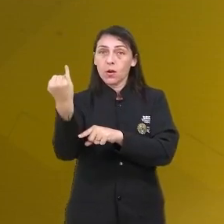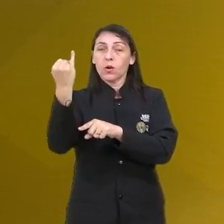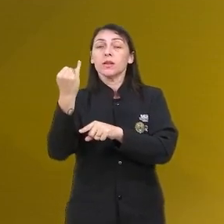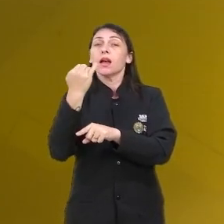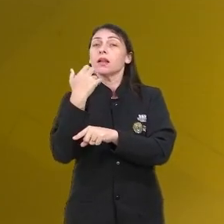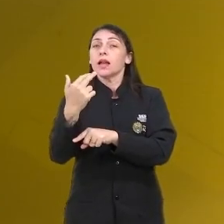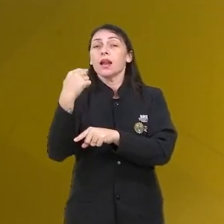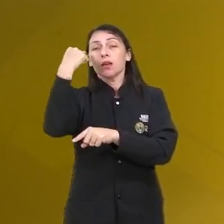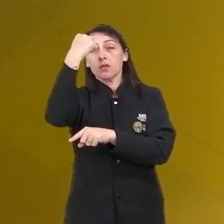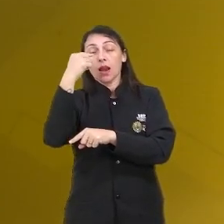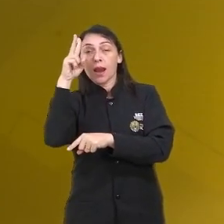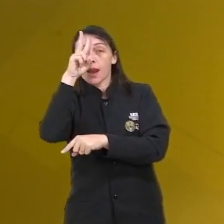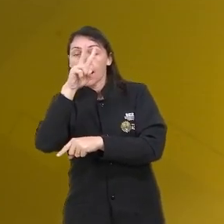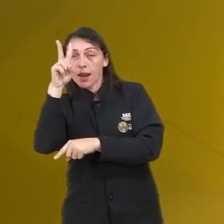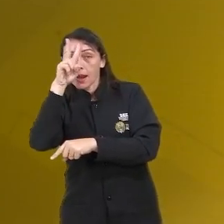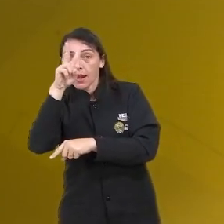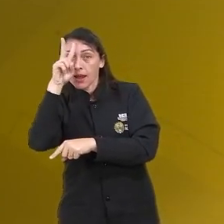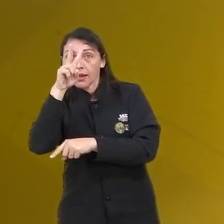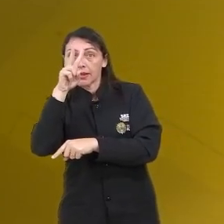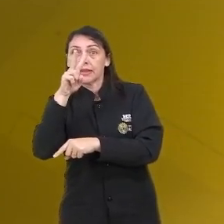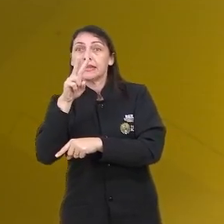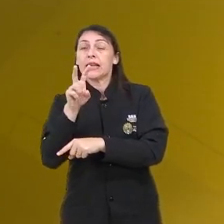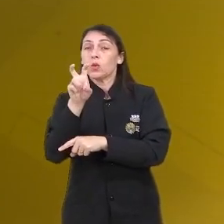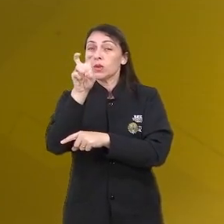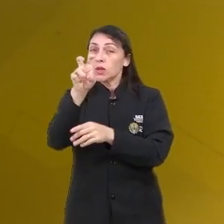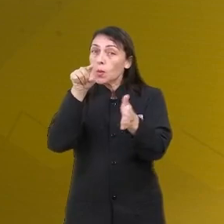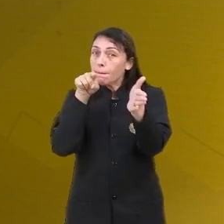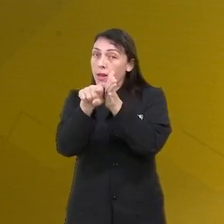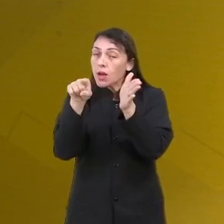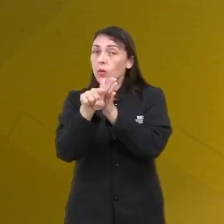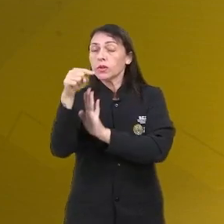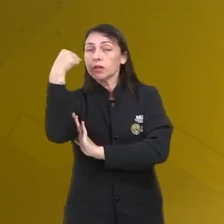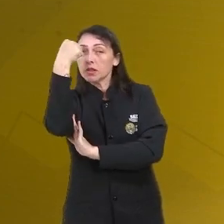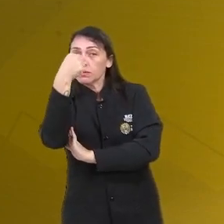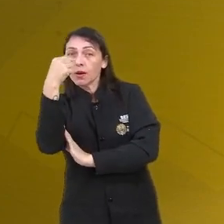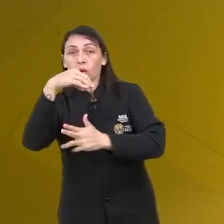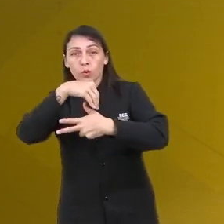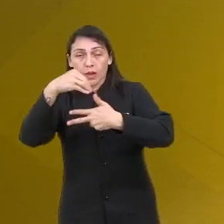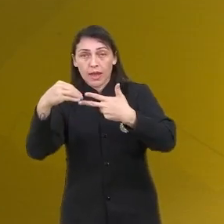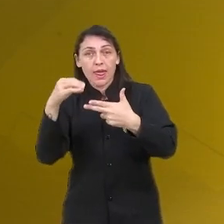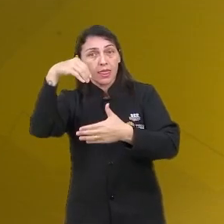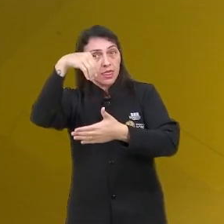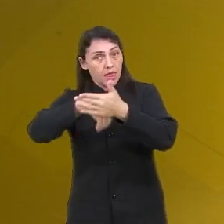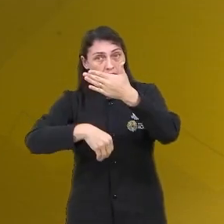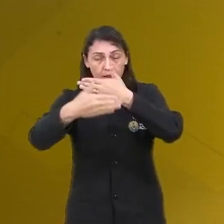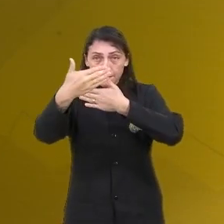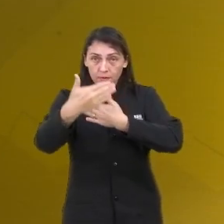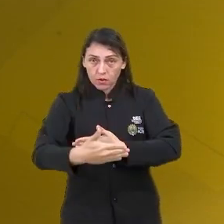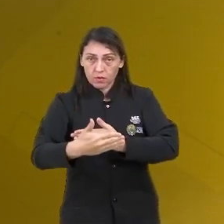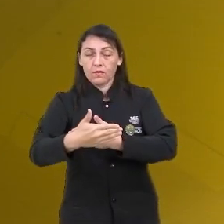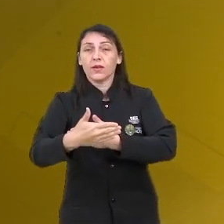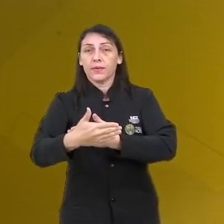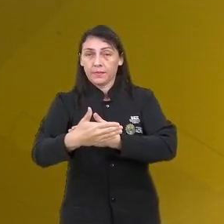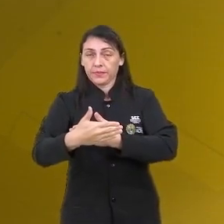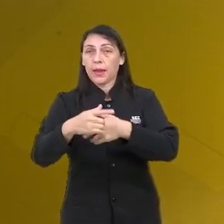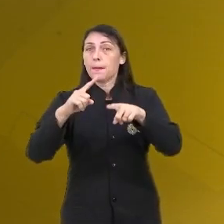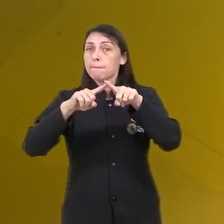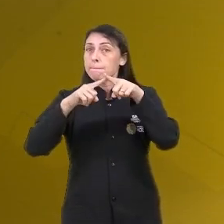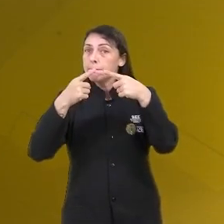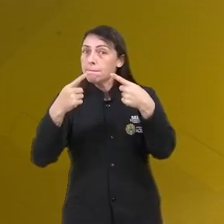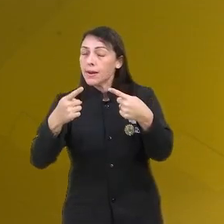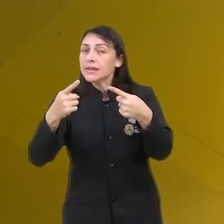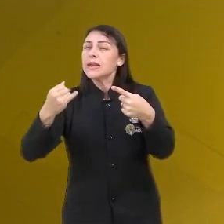língua espanhola. Lembrando mais uma vez, são 5 questões de língua espanhola que nós temos dentro da prova de língua estrangeira, mas que